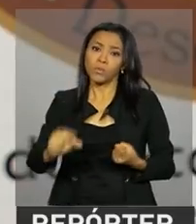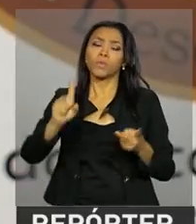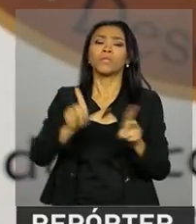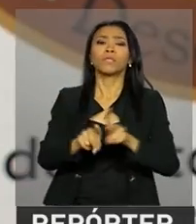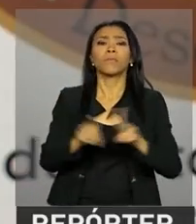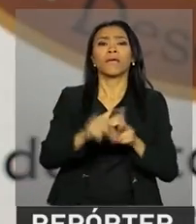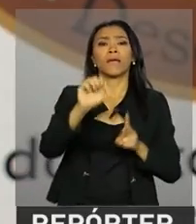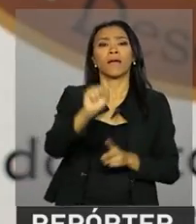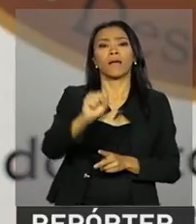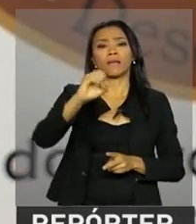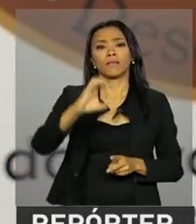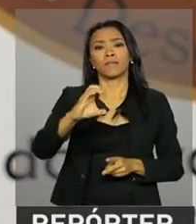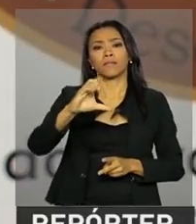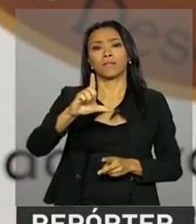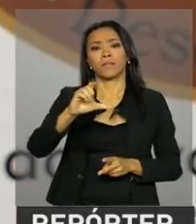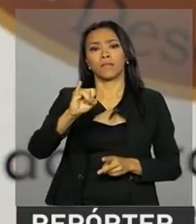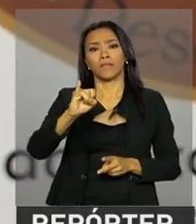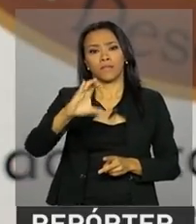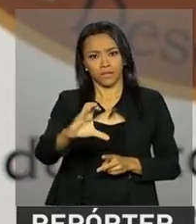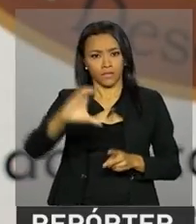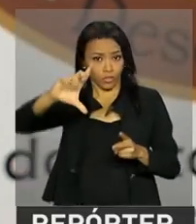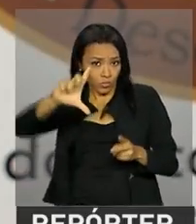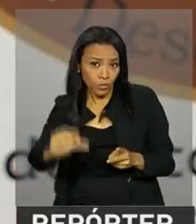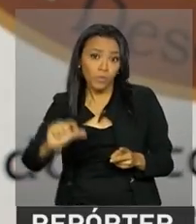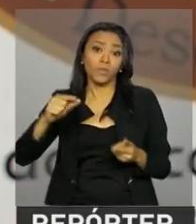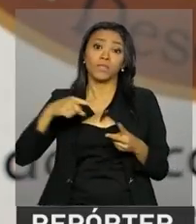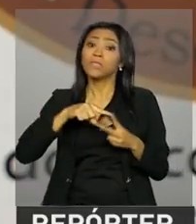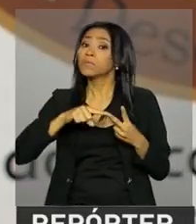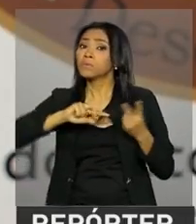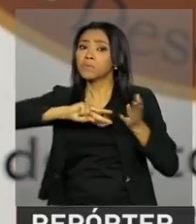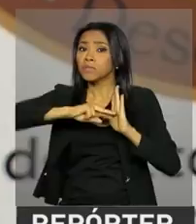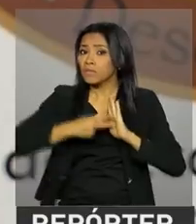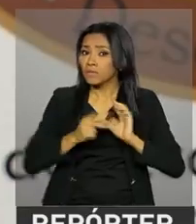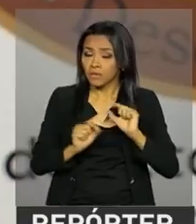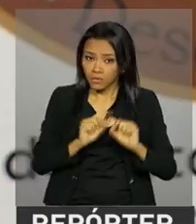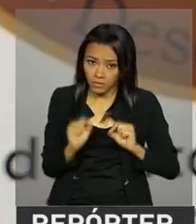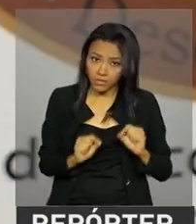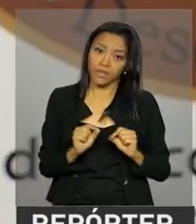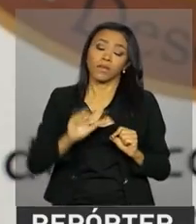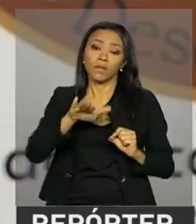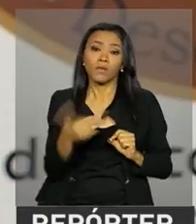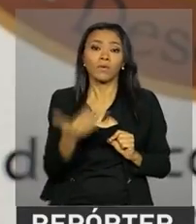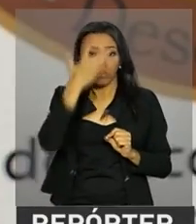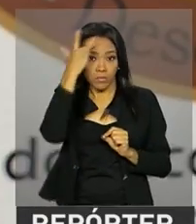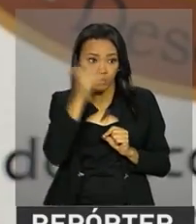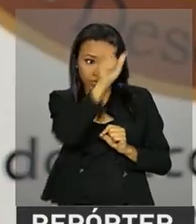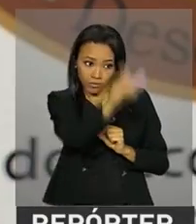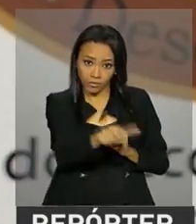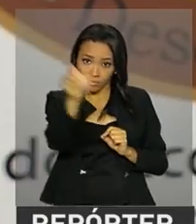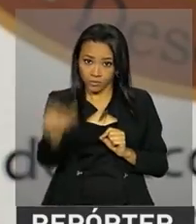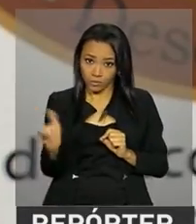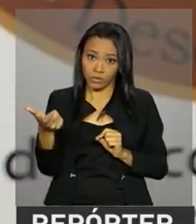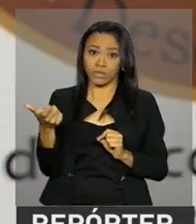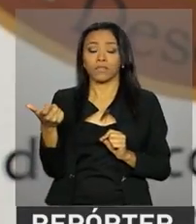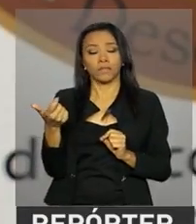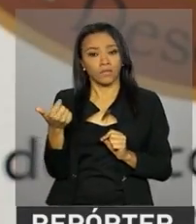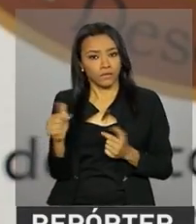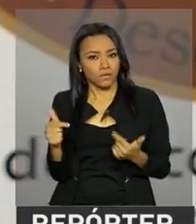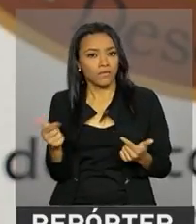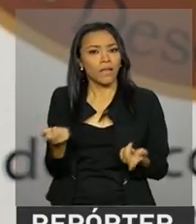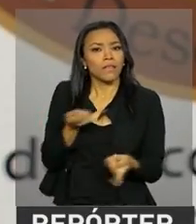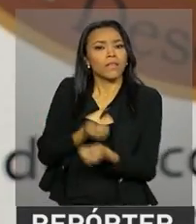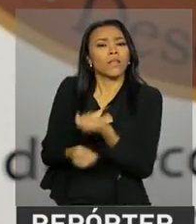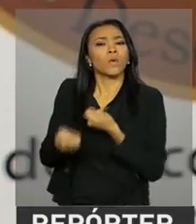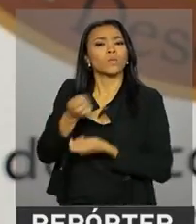por cento a 1 um alívio ainda maior quando esse trabalhador este brasileiro vai renegociar